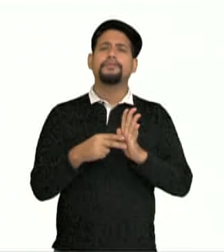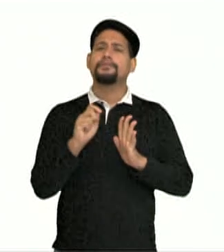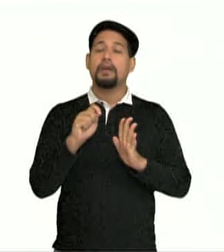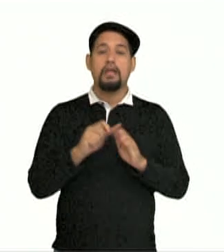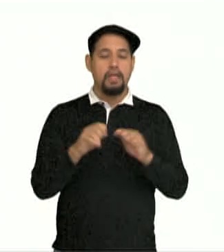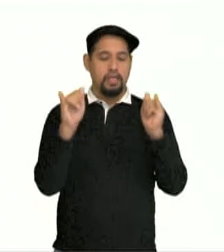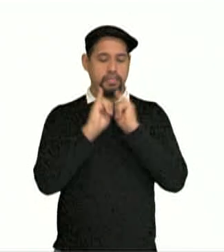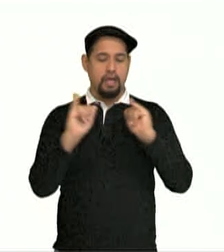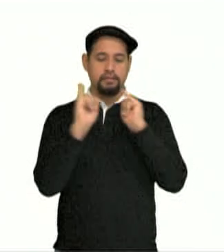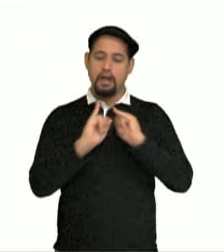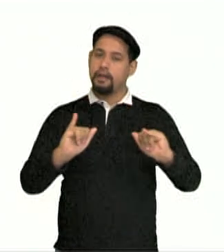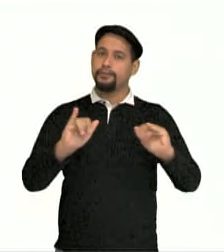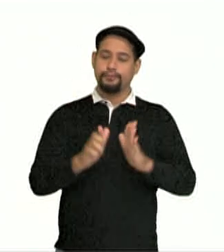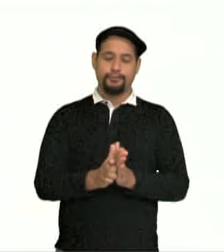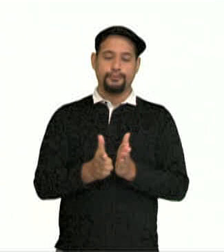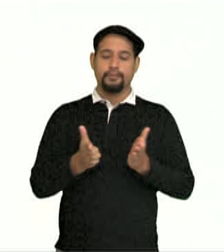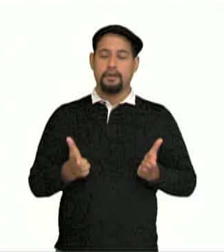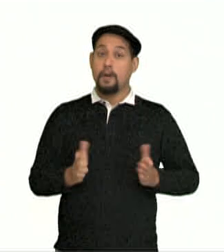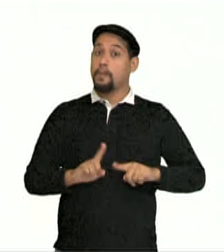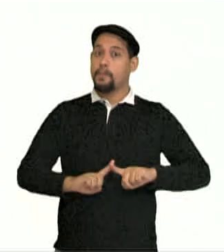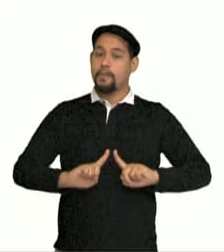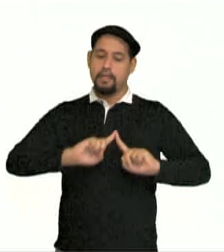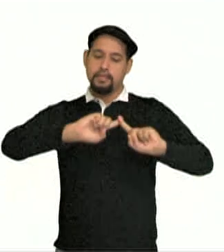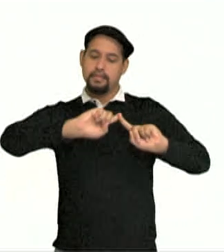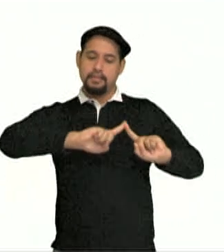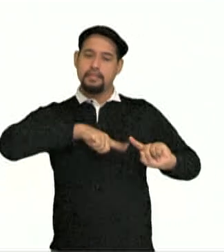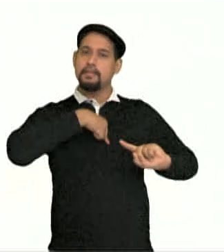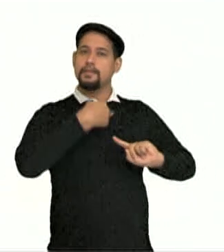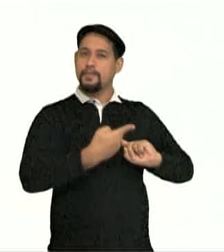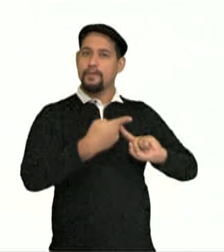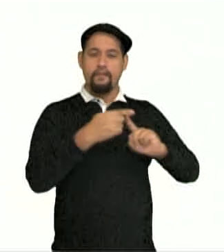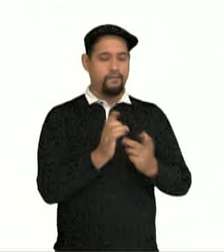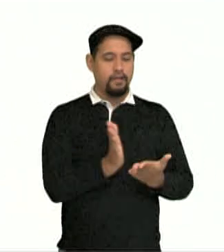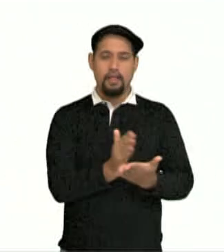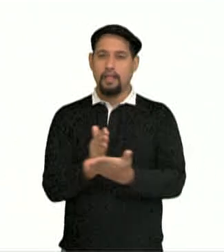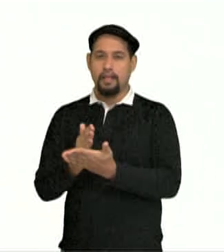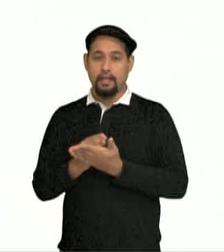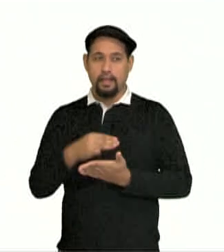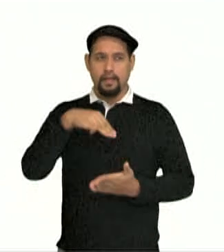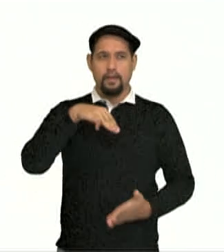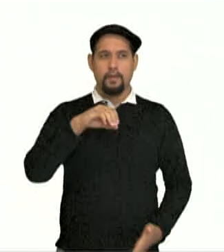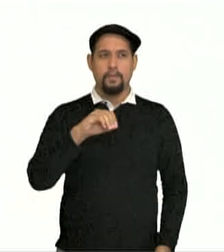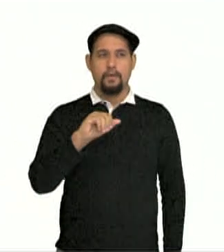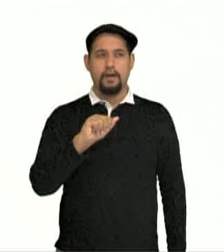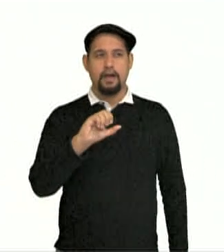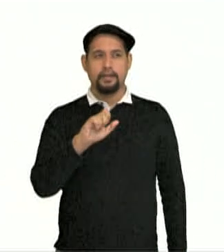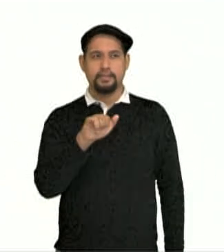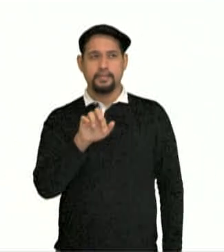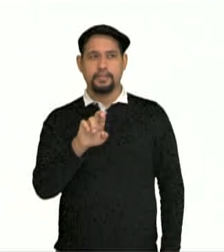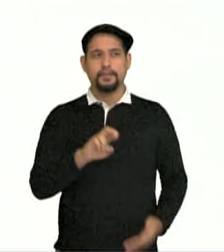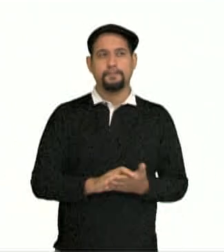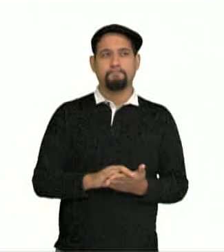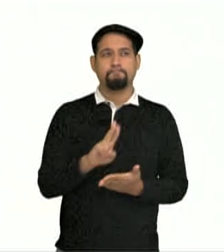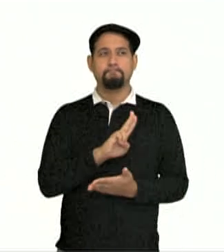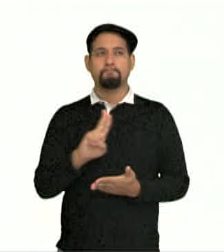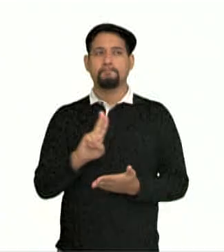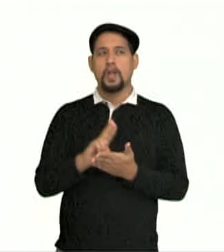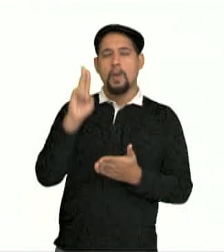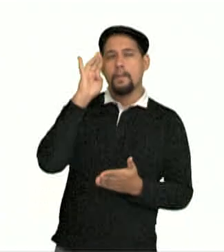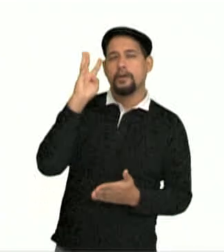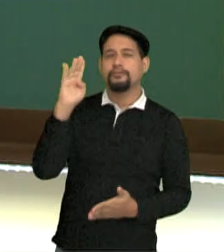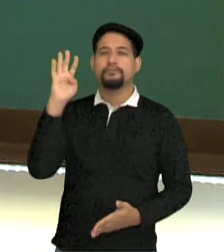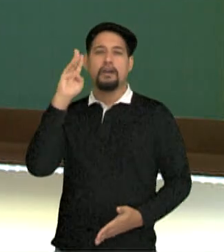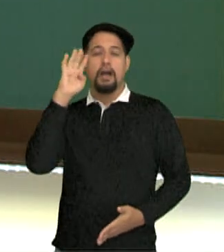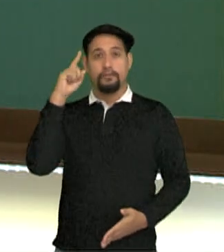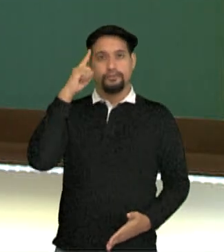uma notícia de jornal. Depois, ela foi para o livro do Moacir chamado O Imaginário Cotidiano.